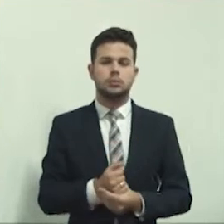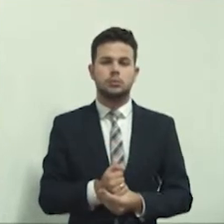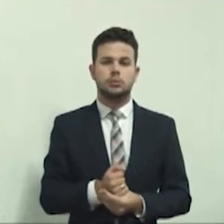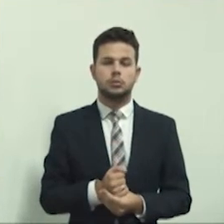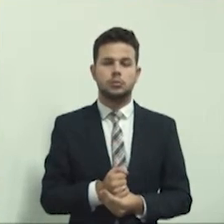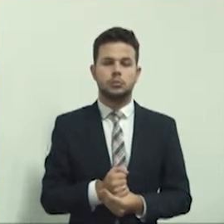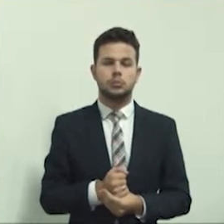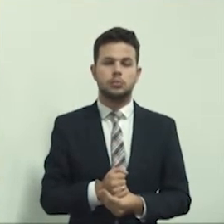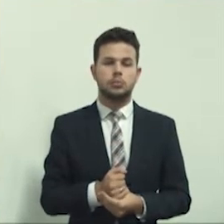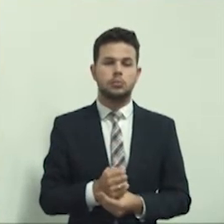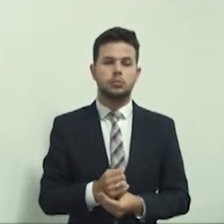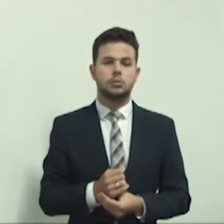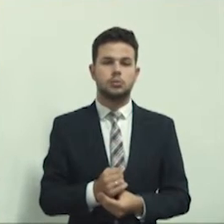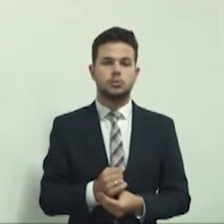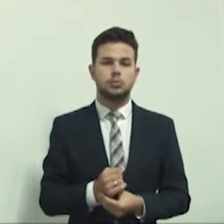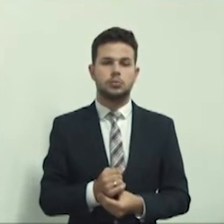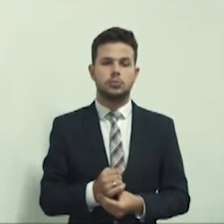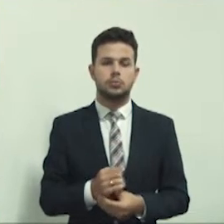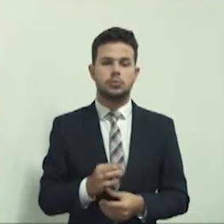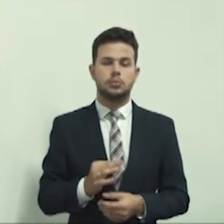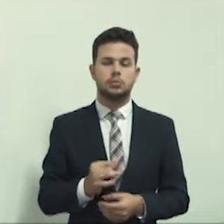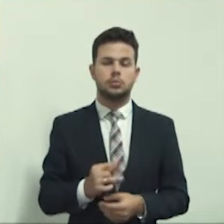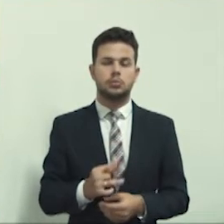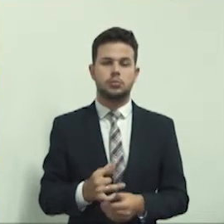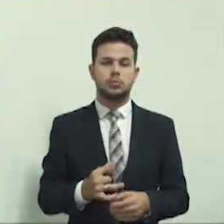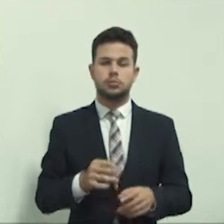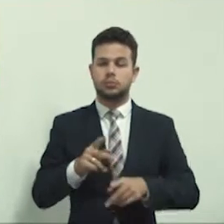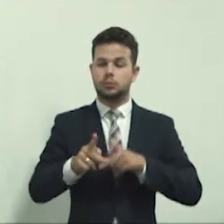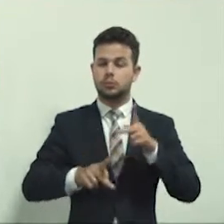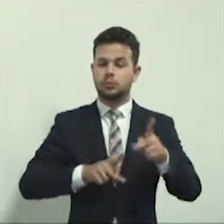é a população quanto à questão da vacinação.